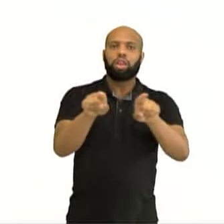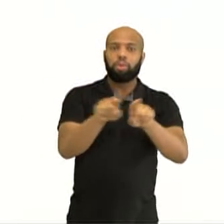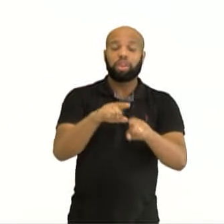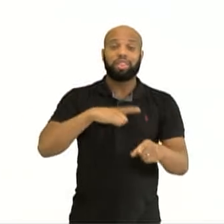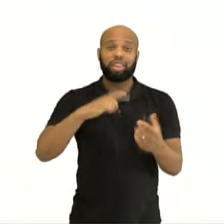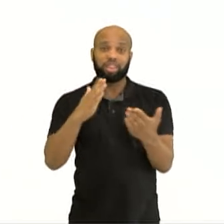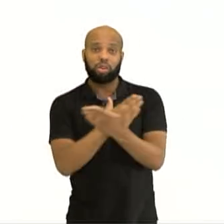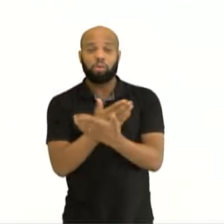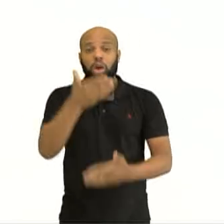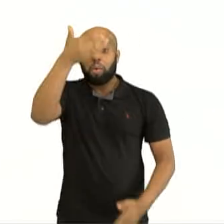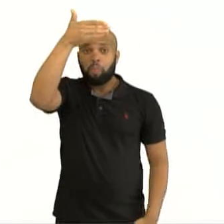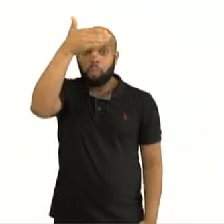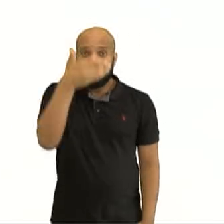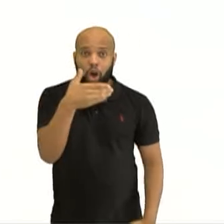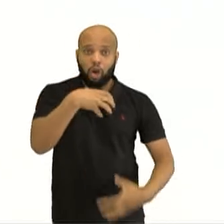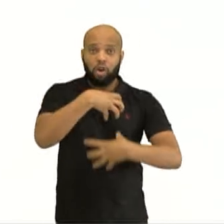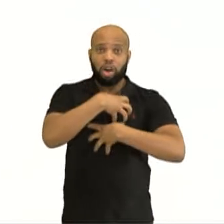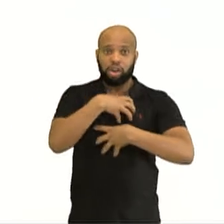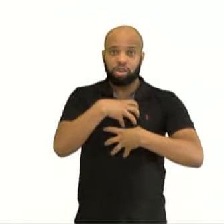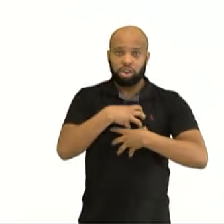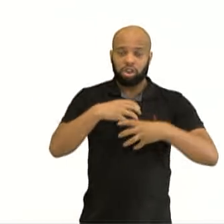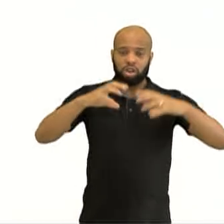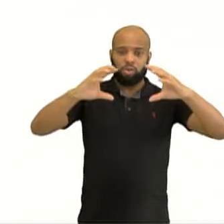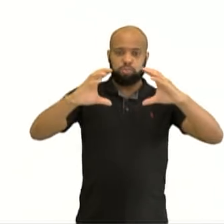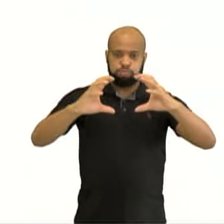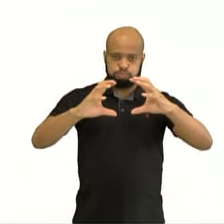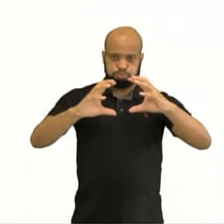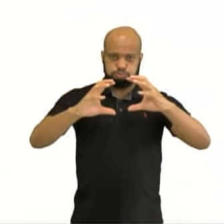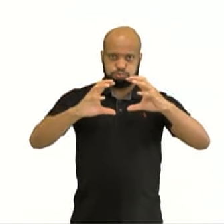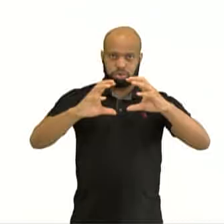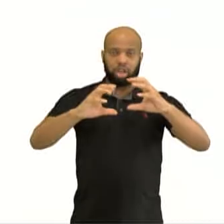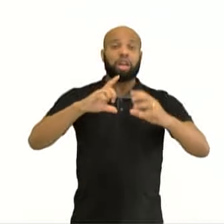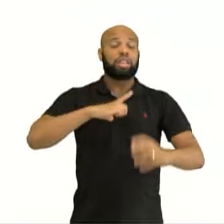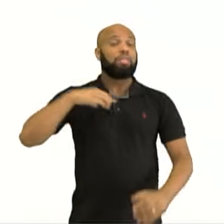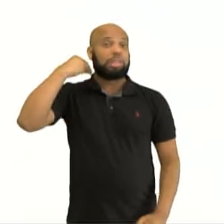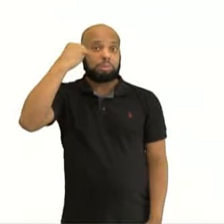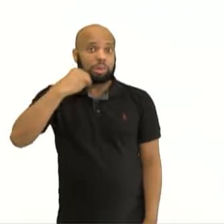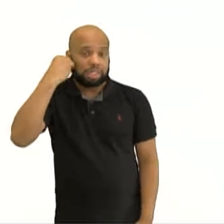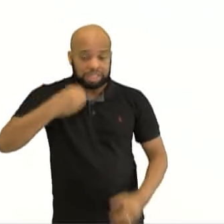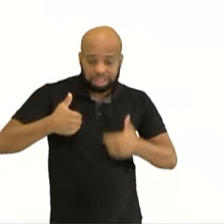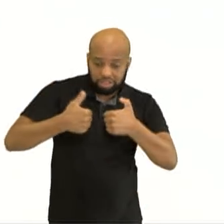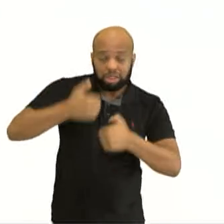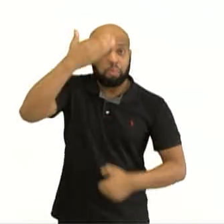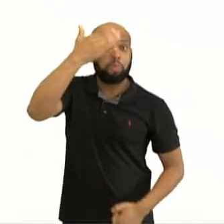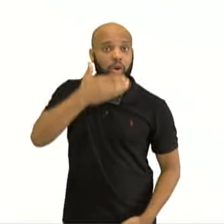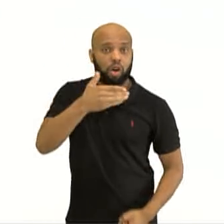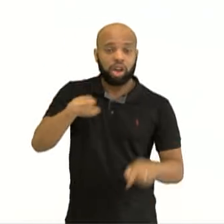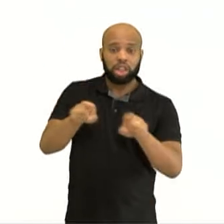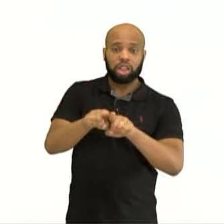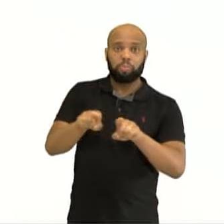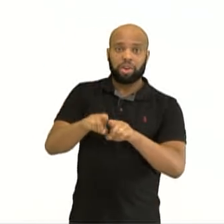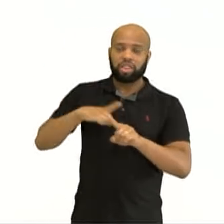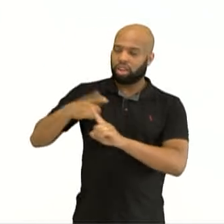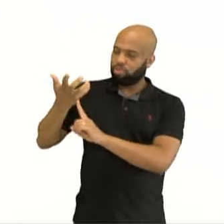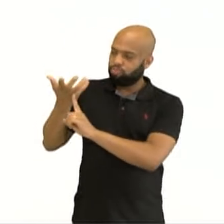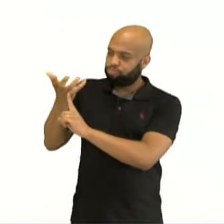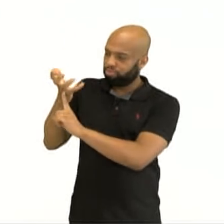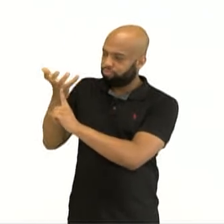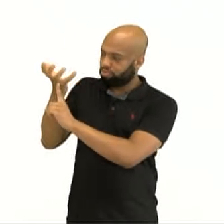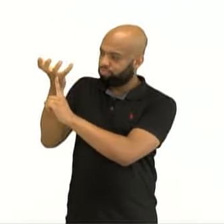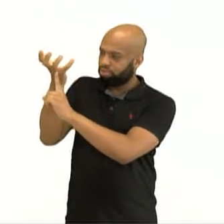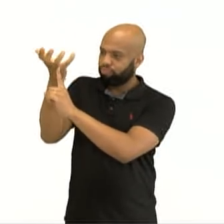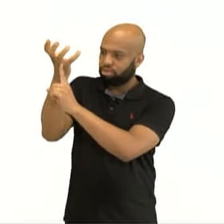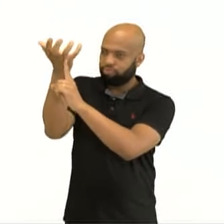existem provas do formato esférico da Terra, como experimentos físicos, fotos de satélites e